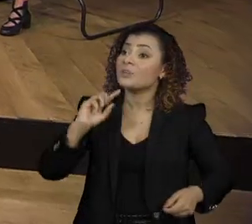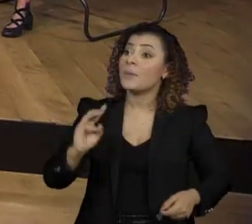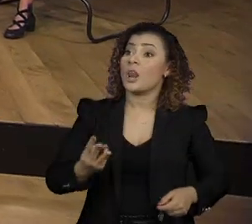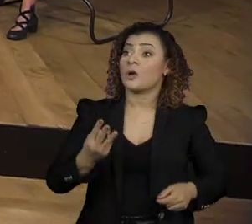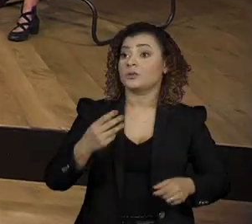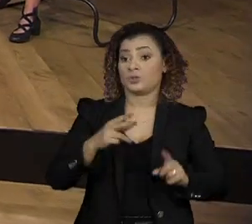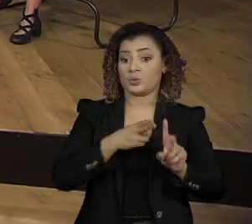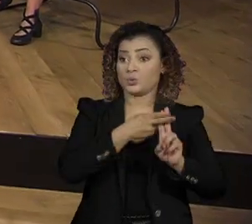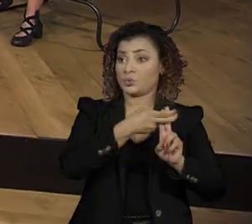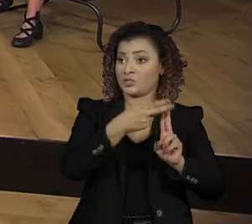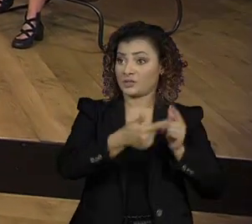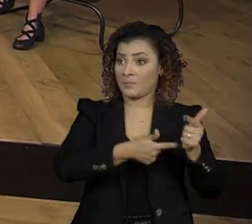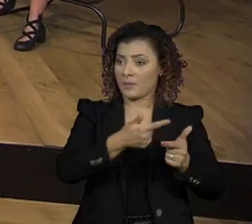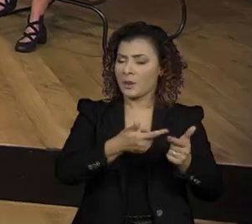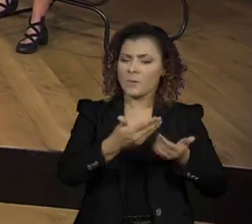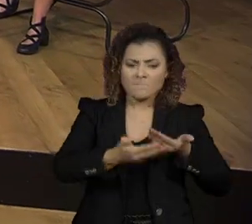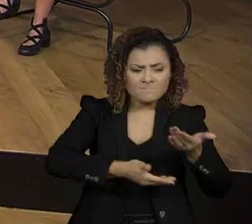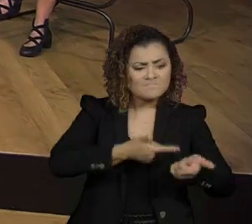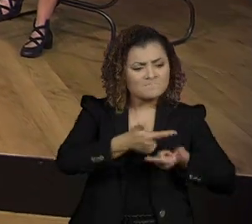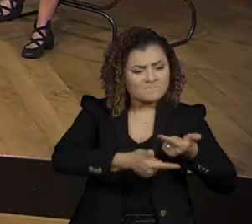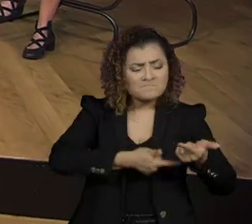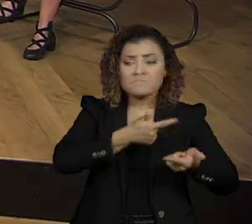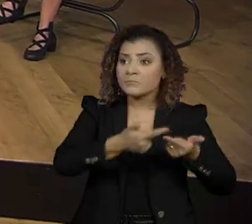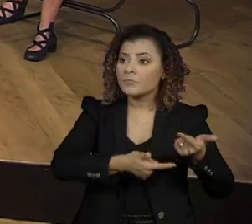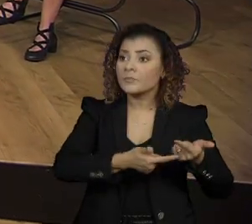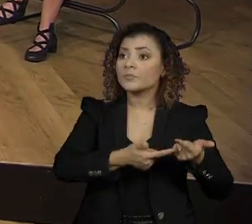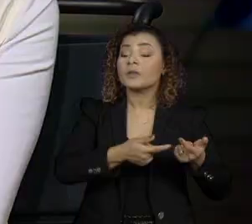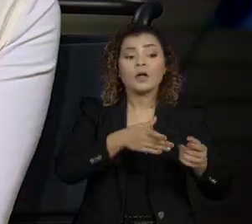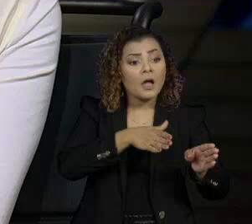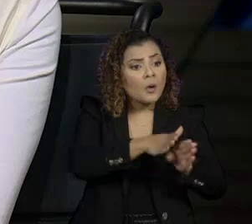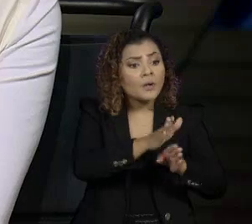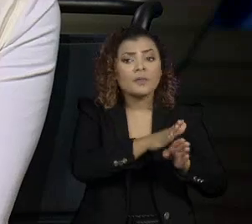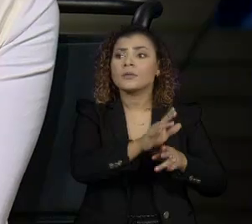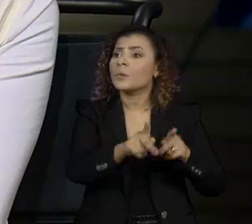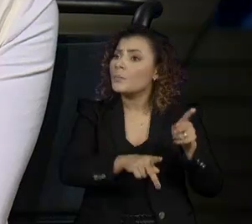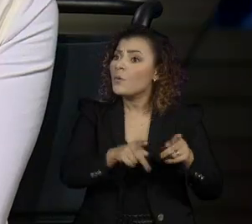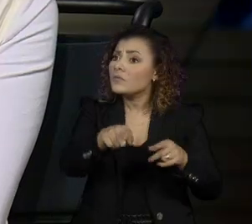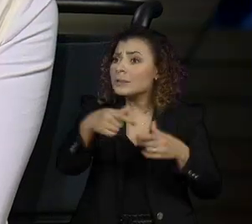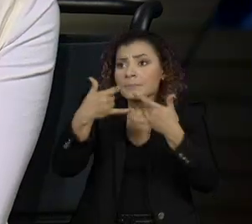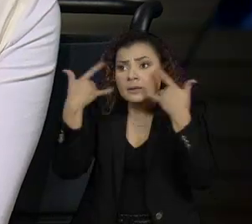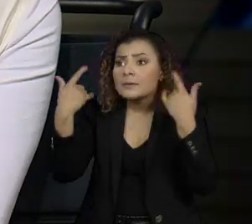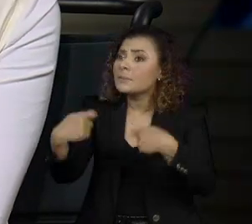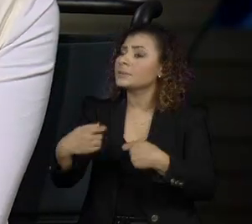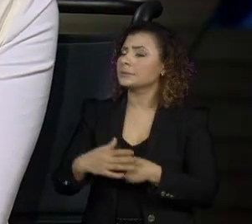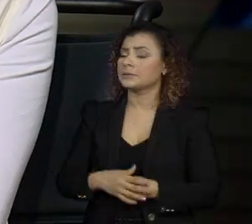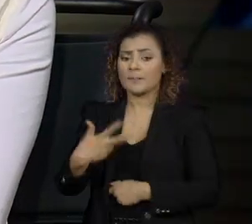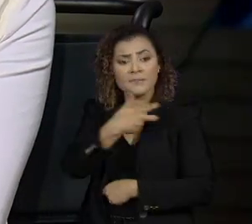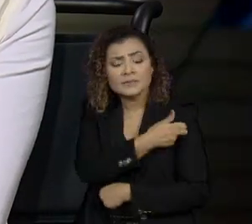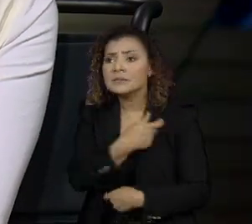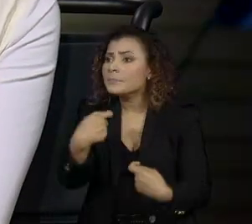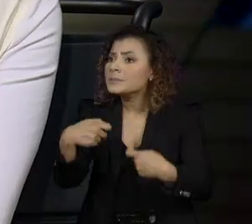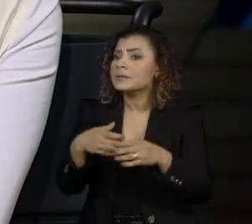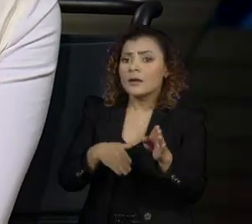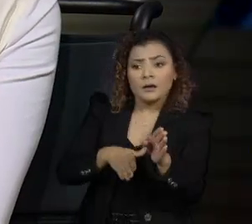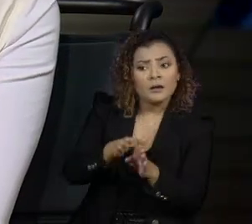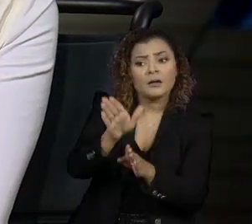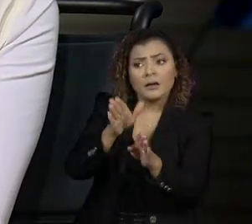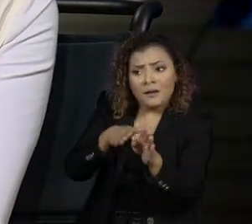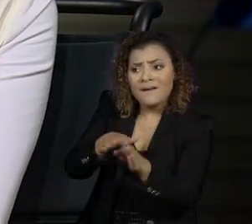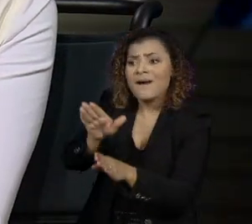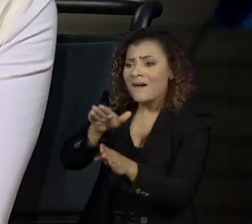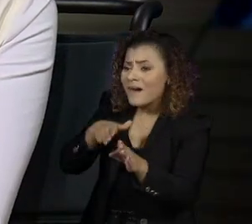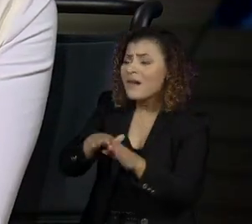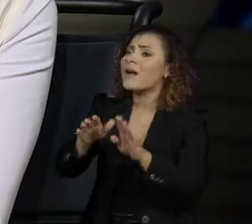saúde no SUS, e esses profissionais indo para a população dizendo: vocês precisam usar máscara, precisam se vacinar, precisam